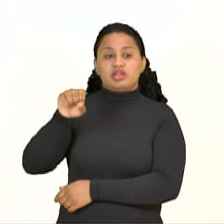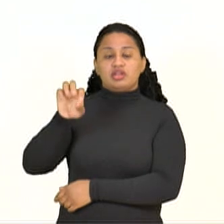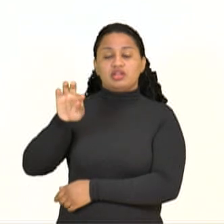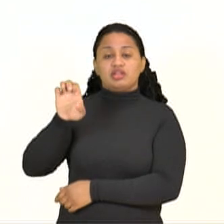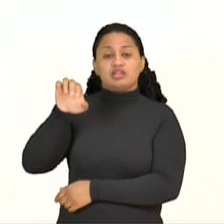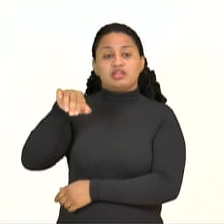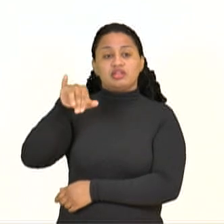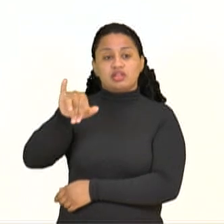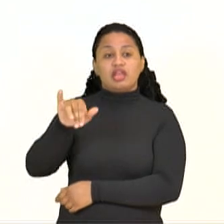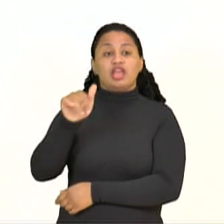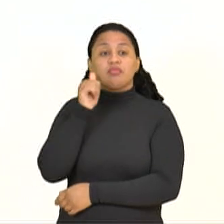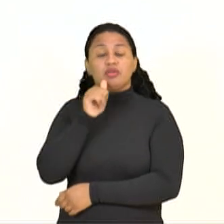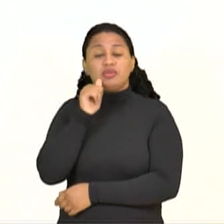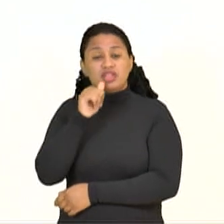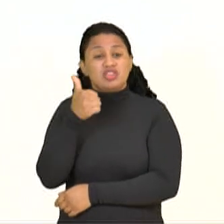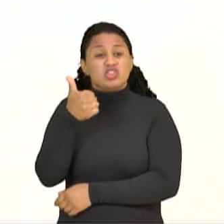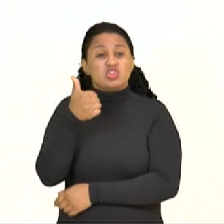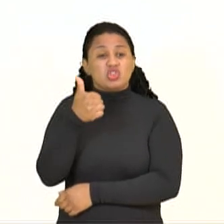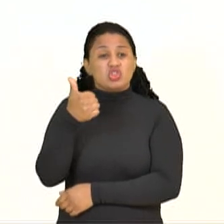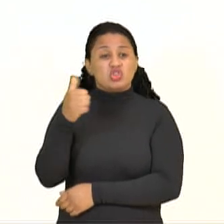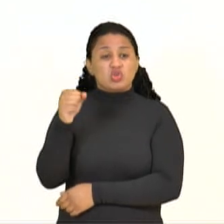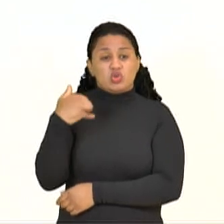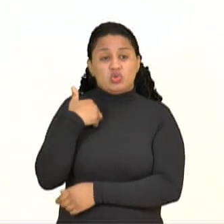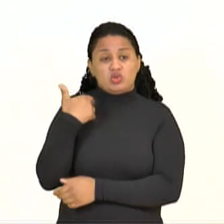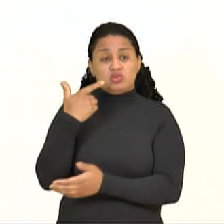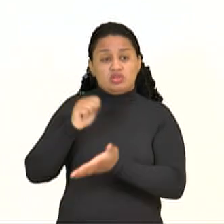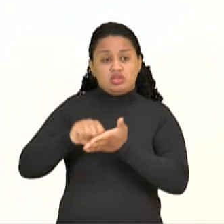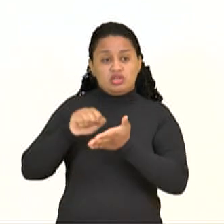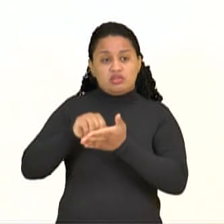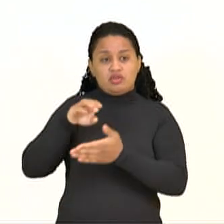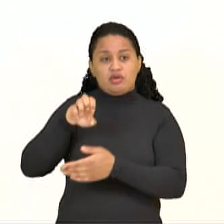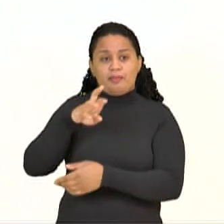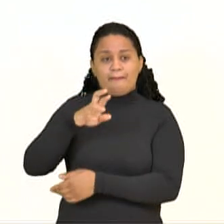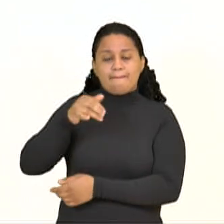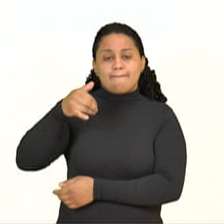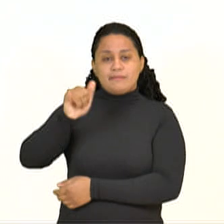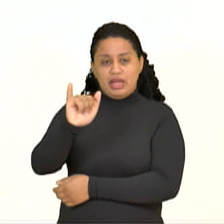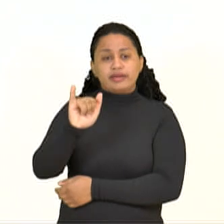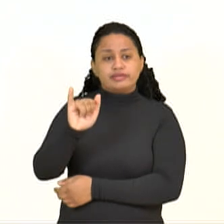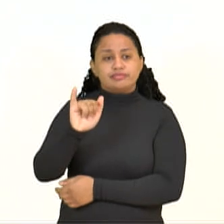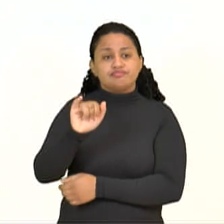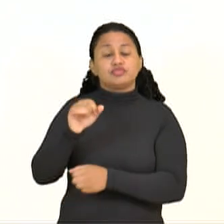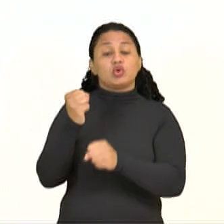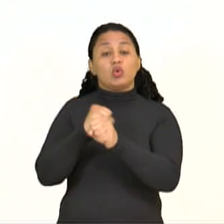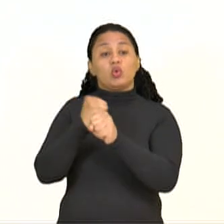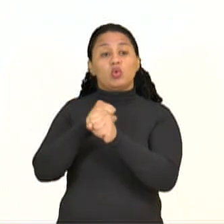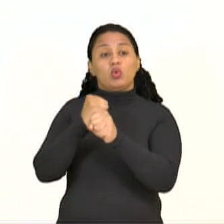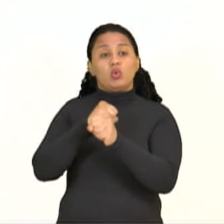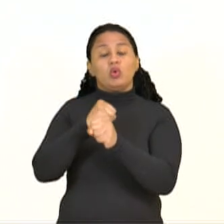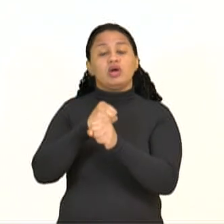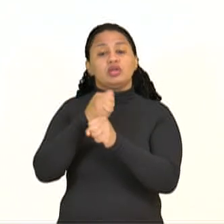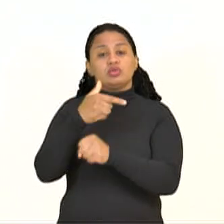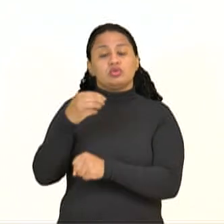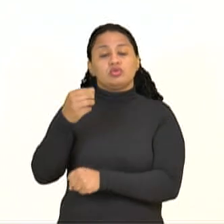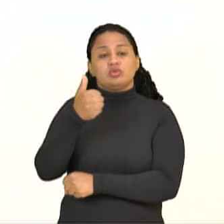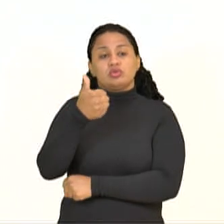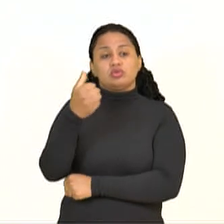obra, Mary Shelley, né? O título é Frankenstein, o ano de referência